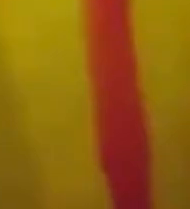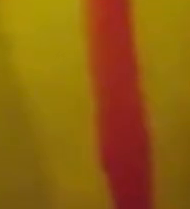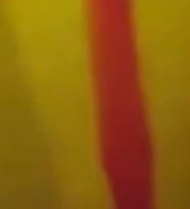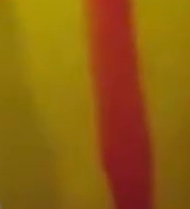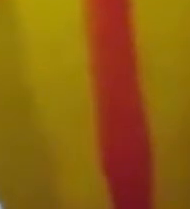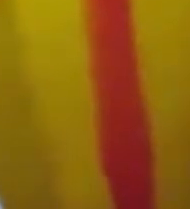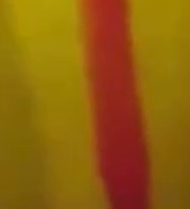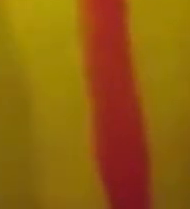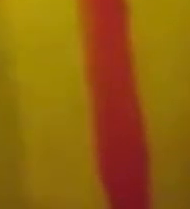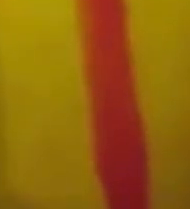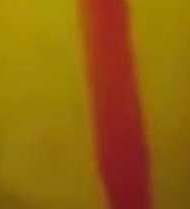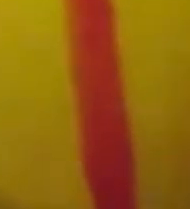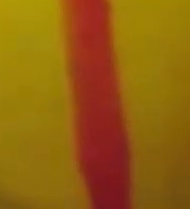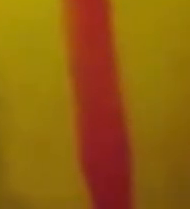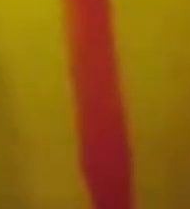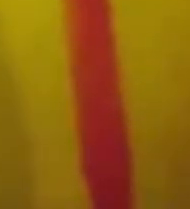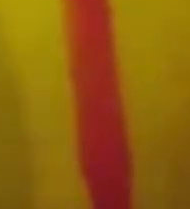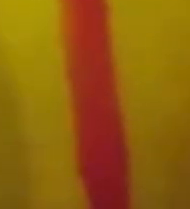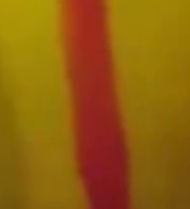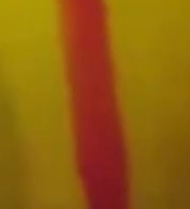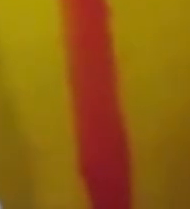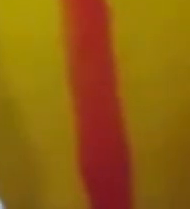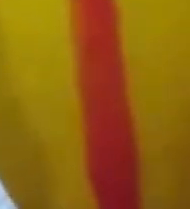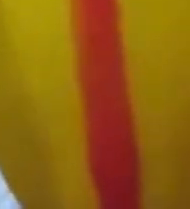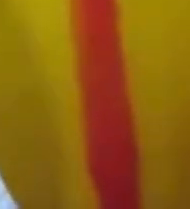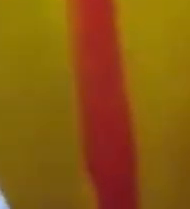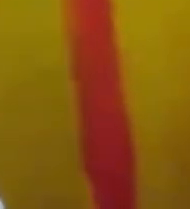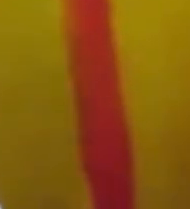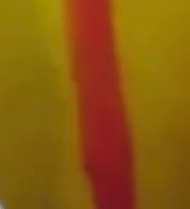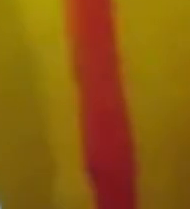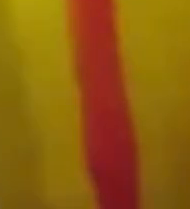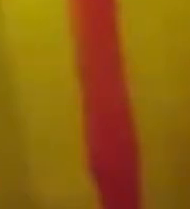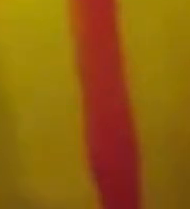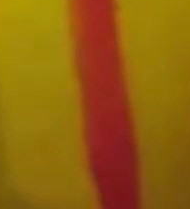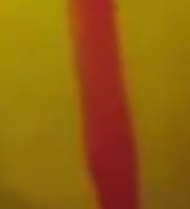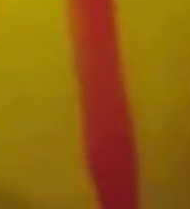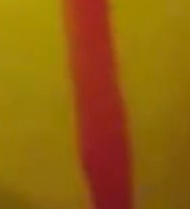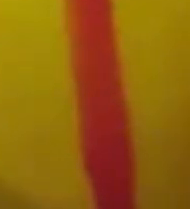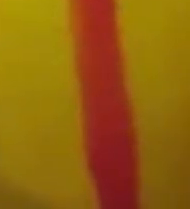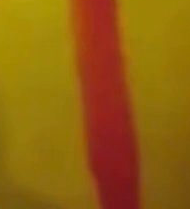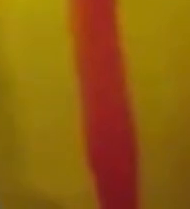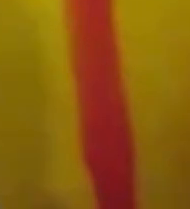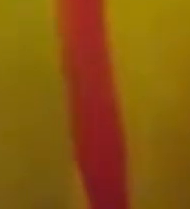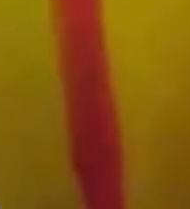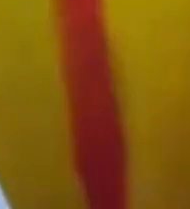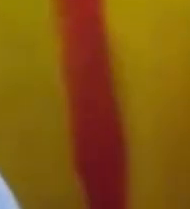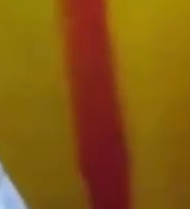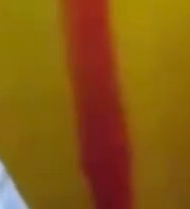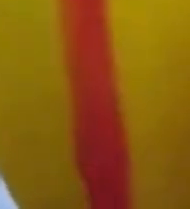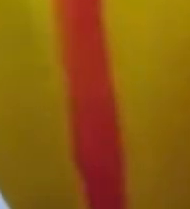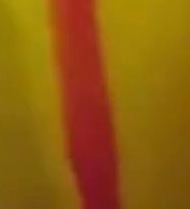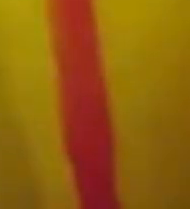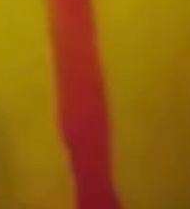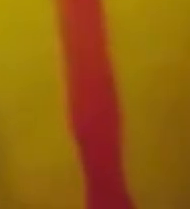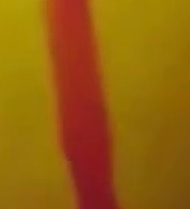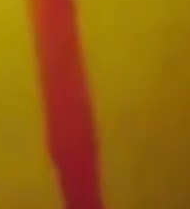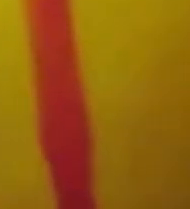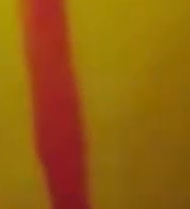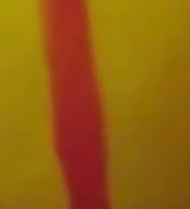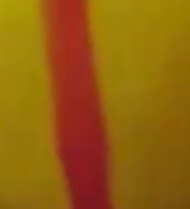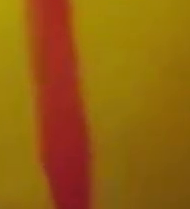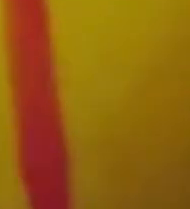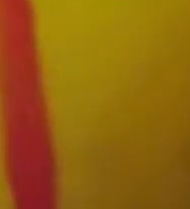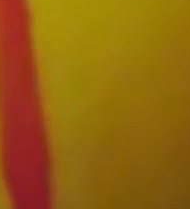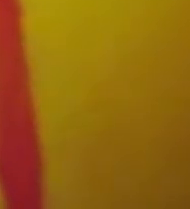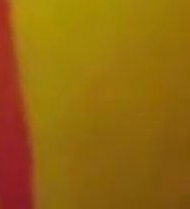Rio e consegui trazer para Caxias. Caxias ainda não era diocese, era em Petrópolis, diocese de